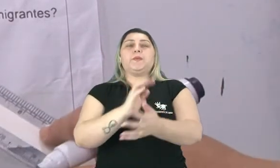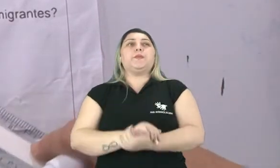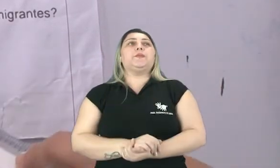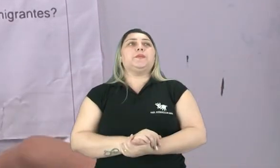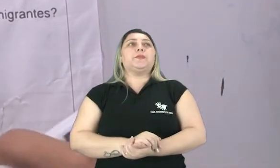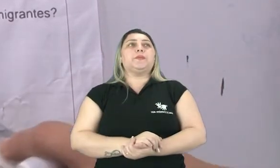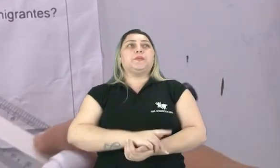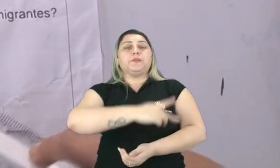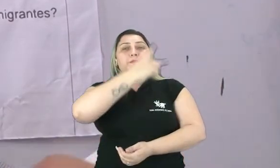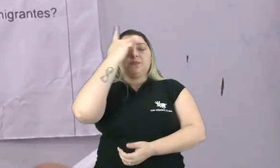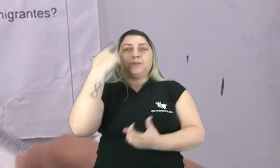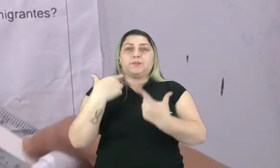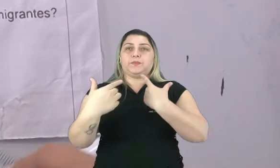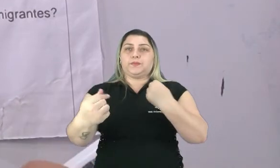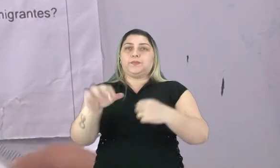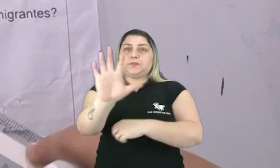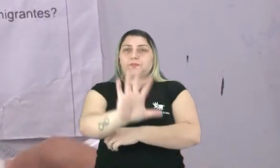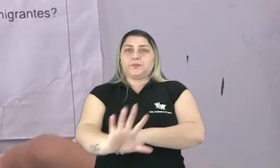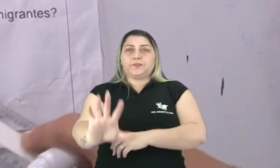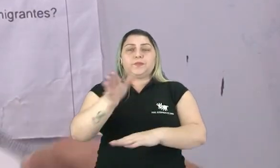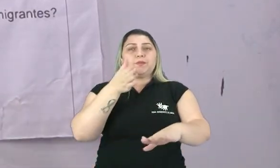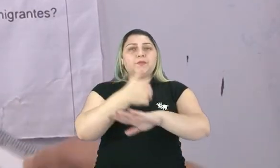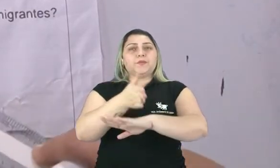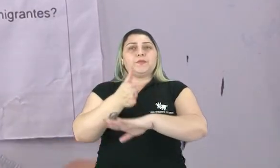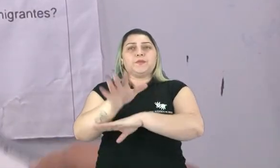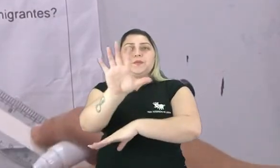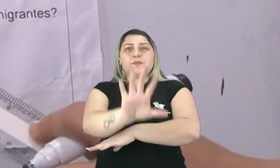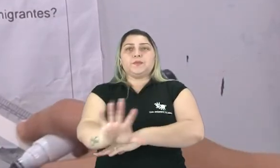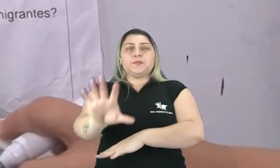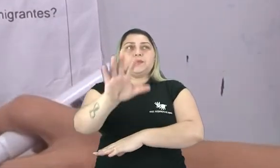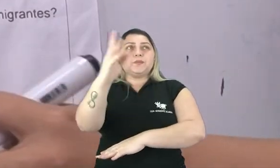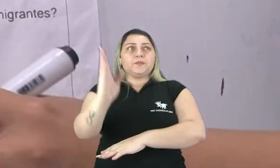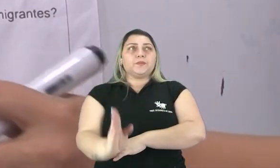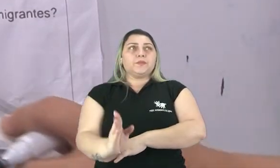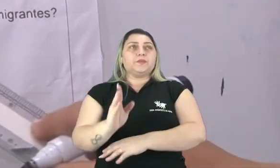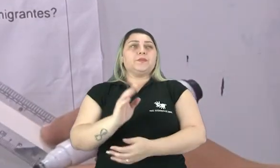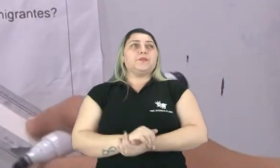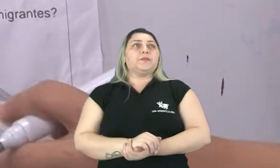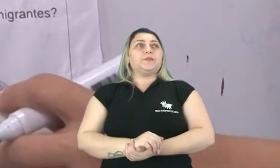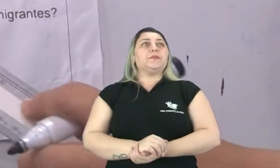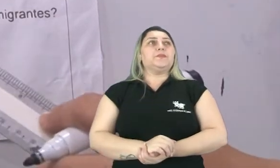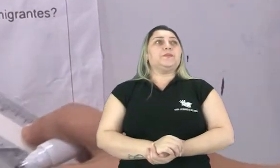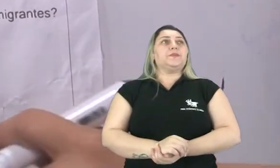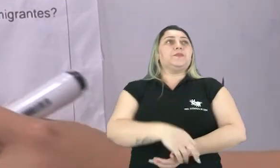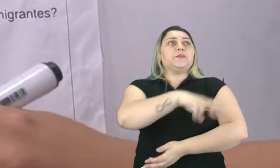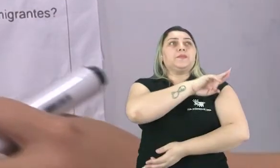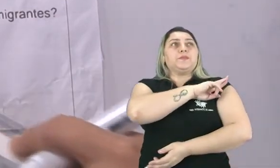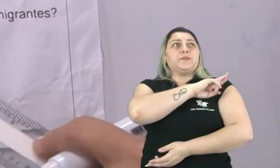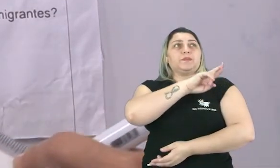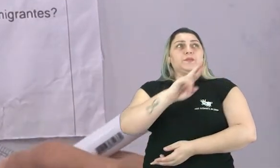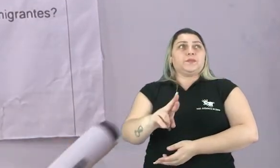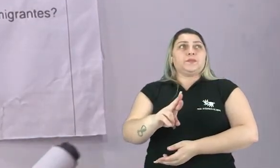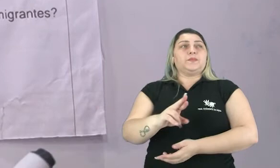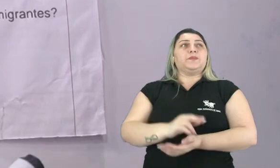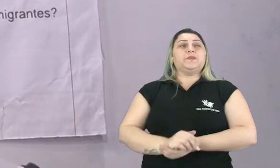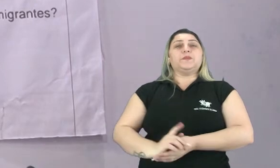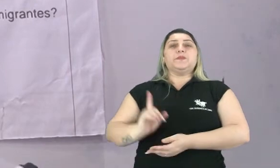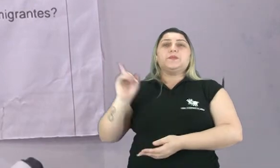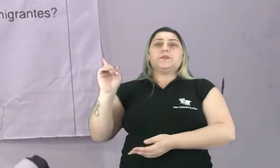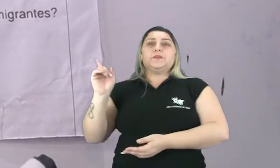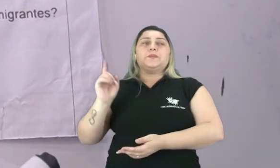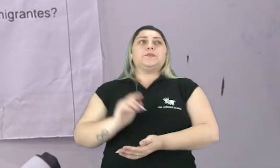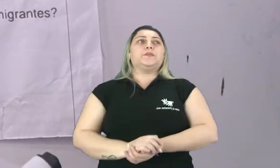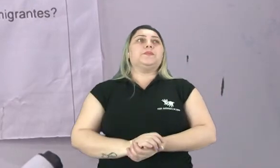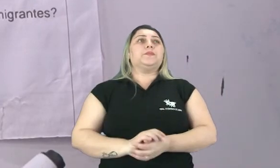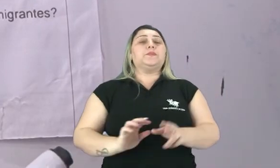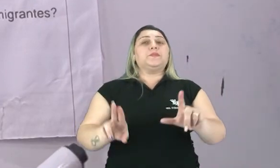saindo dessa região e indo para várias regiões do Brasil aqui, ó. Representado por essas setas aqui, ó. Como diz a